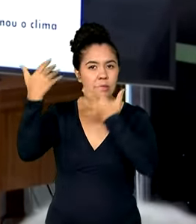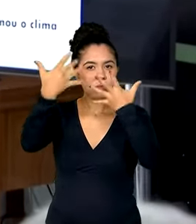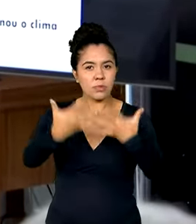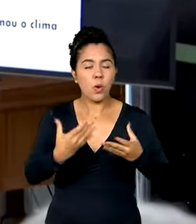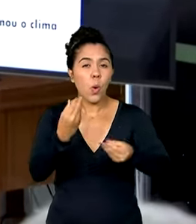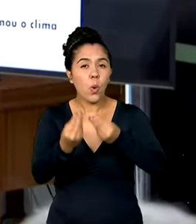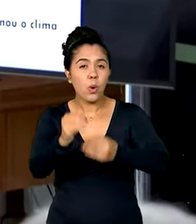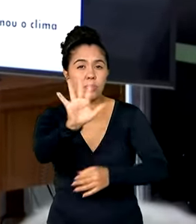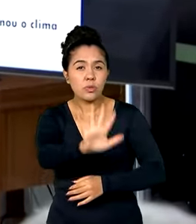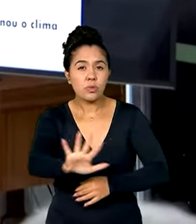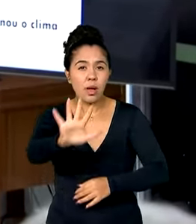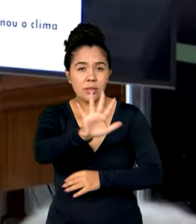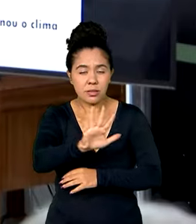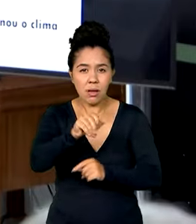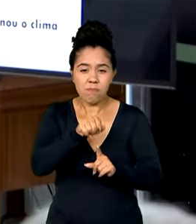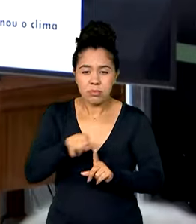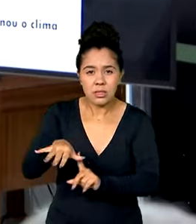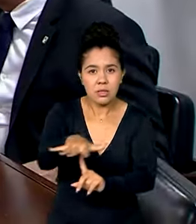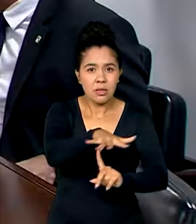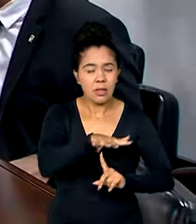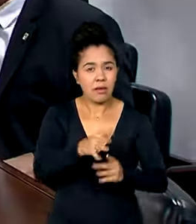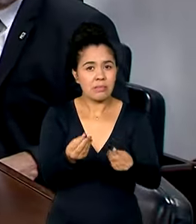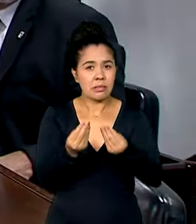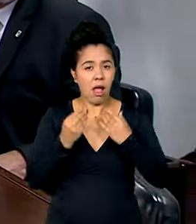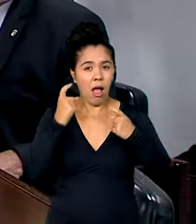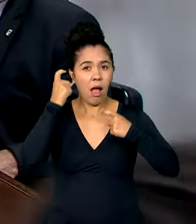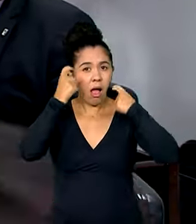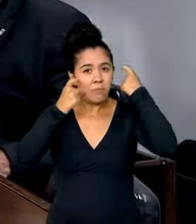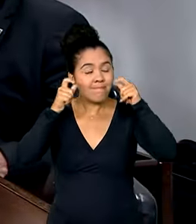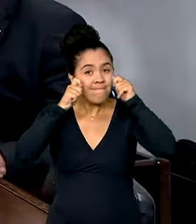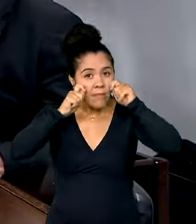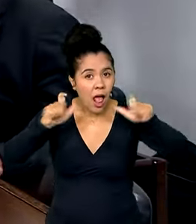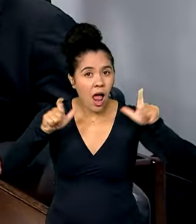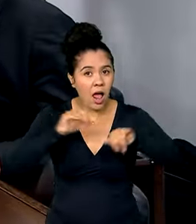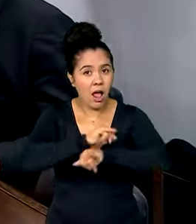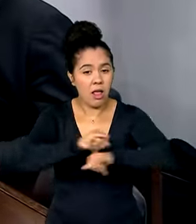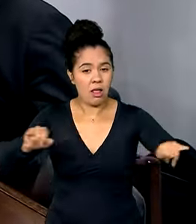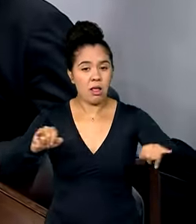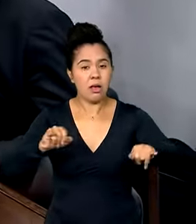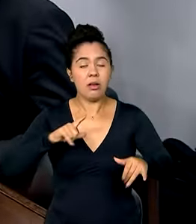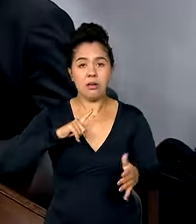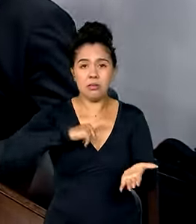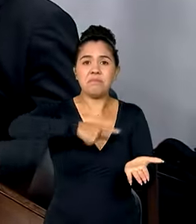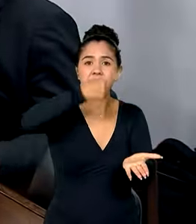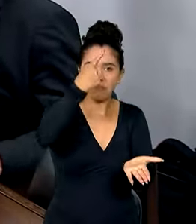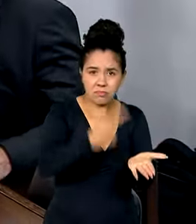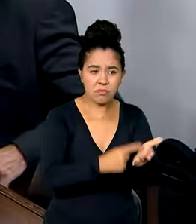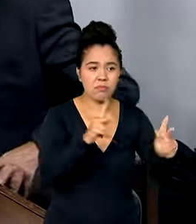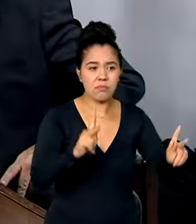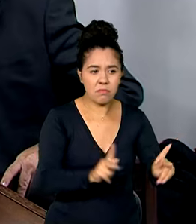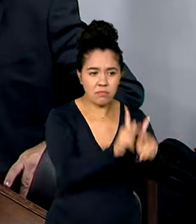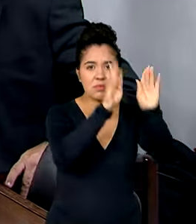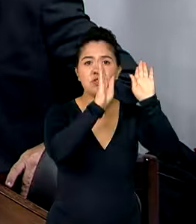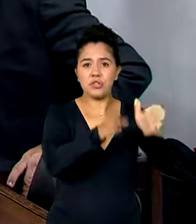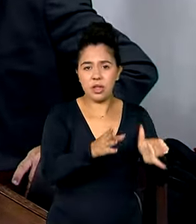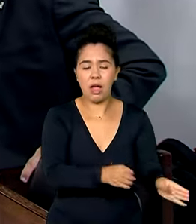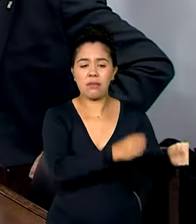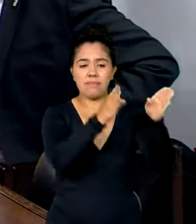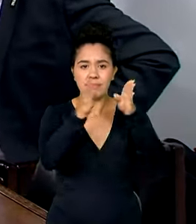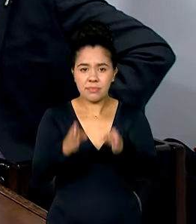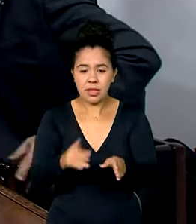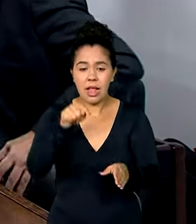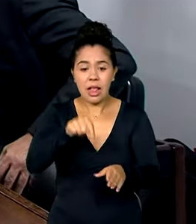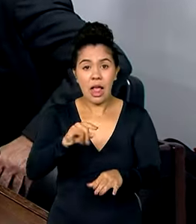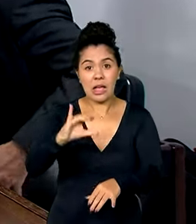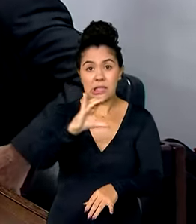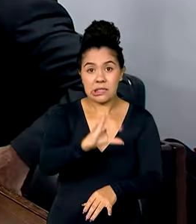ambiental preocupante e fez um alerta. Apesar do Acordo de Paris, apesar da ciência há mais de 50 anos alertar